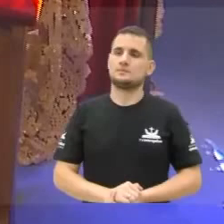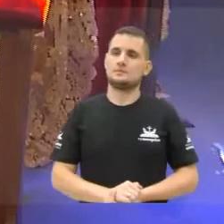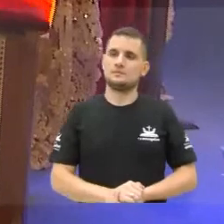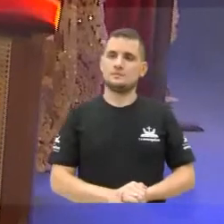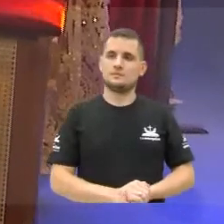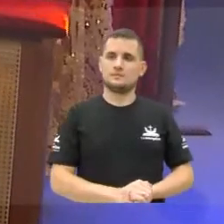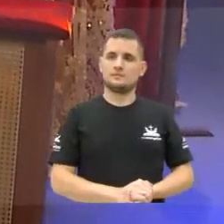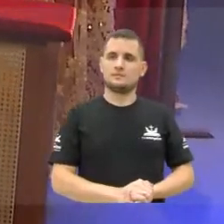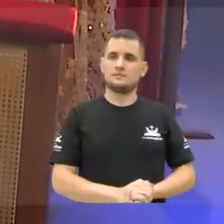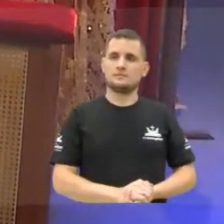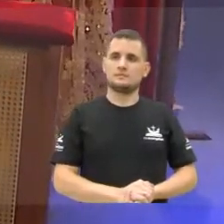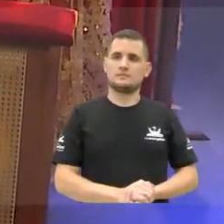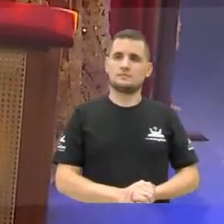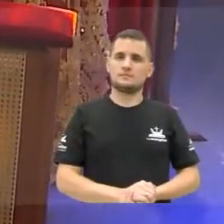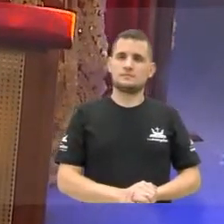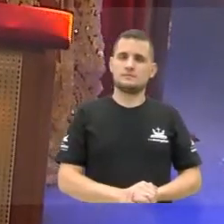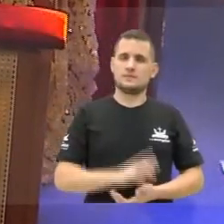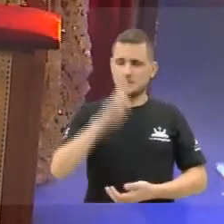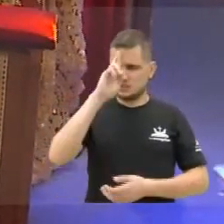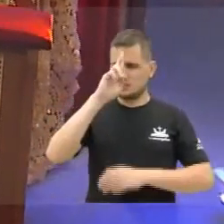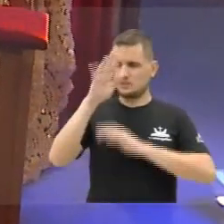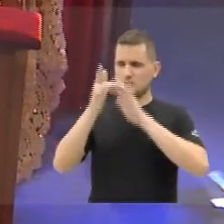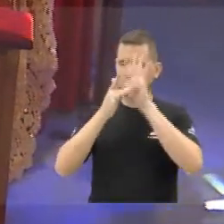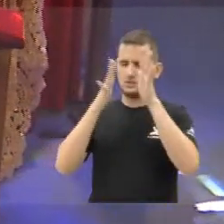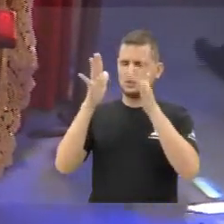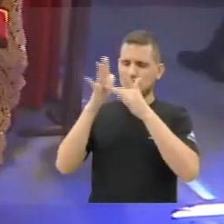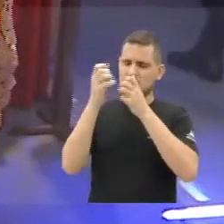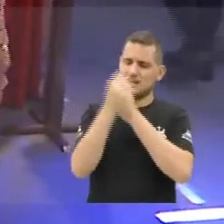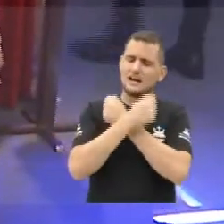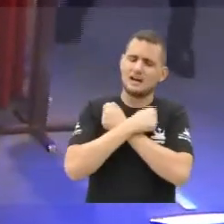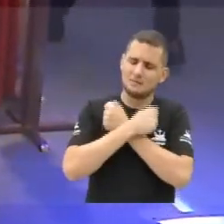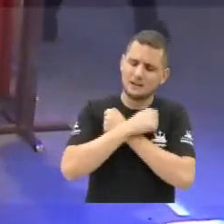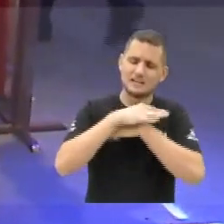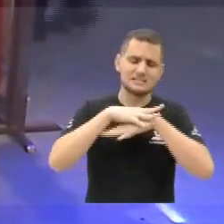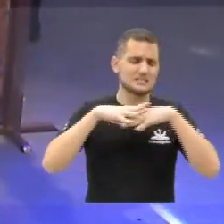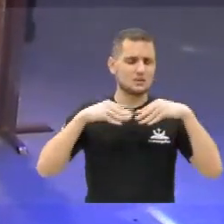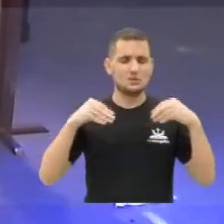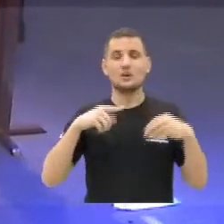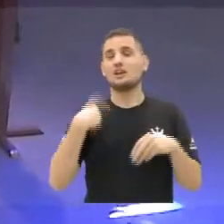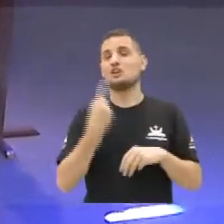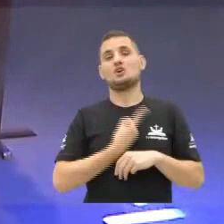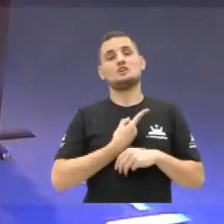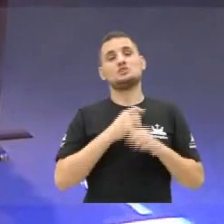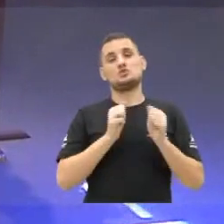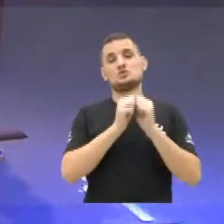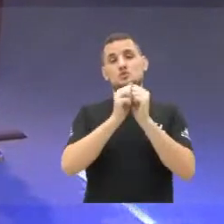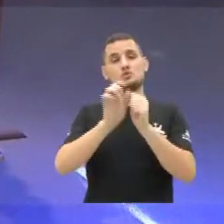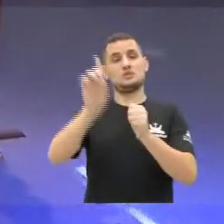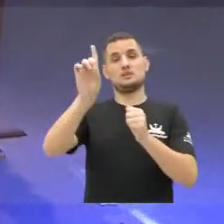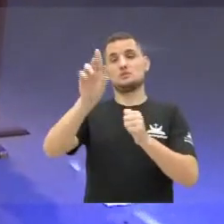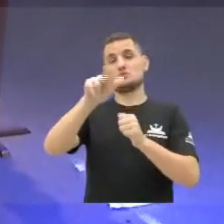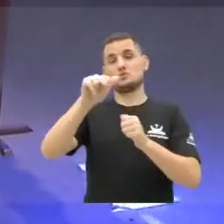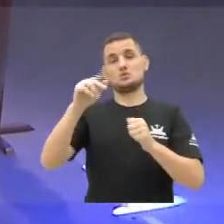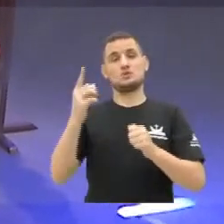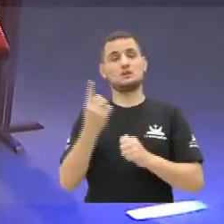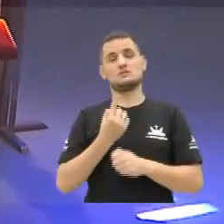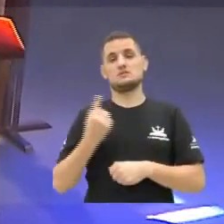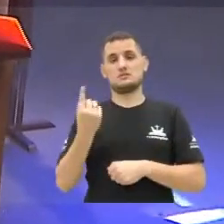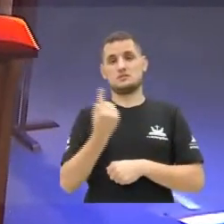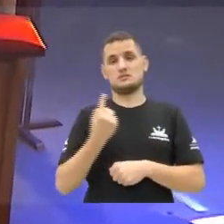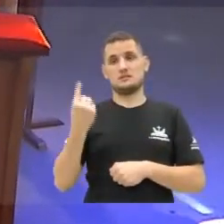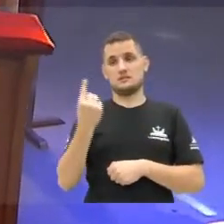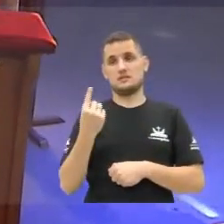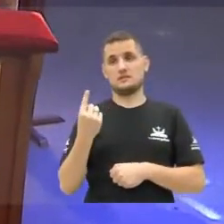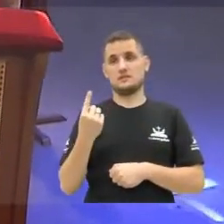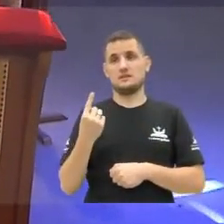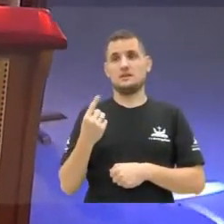Vem me abraçar, vem me curar. Contigo não estou sozinho. Obrigado, Roberto Tanus. Amém. Daqui a